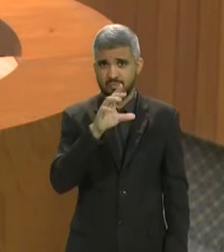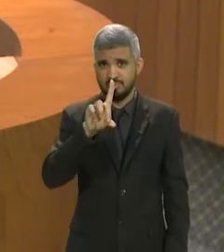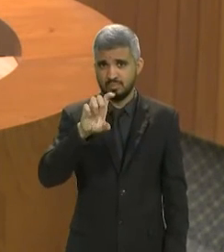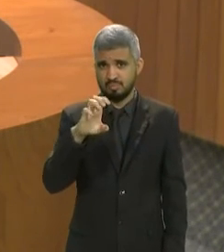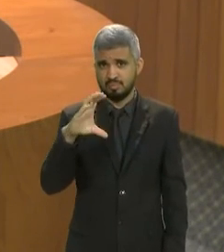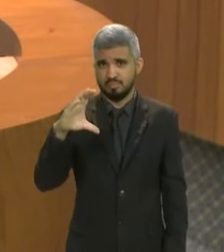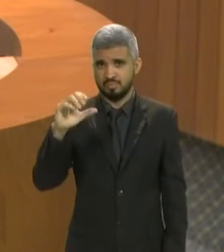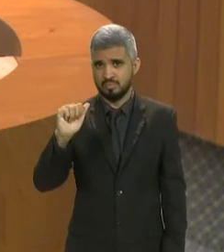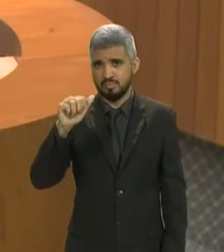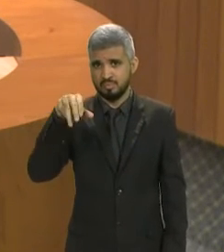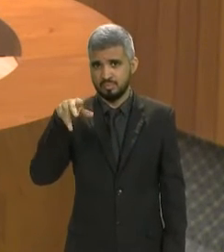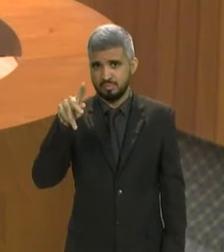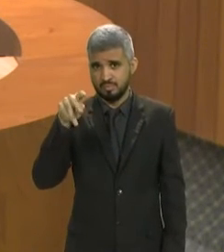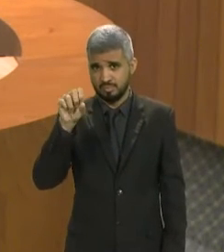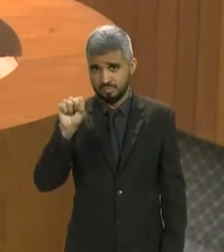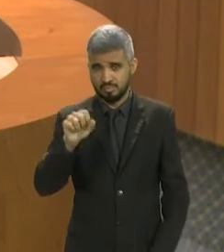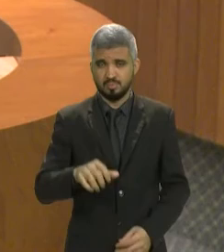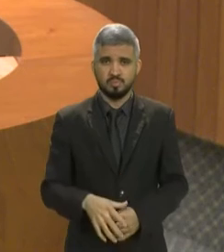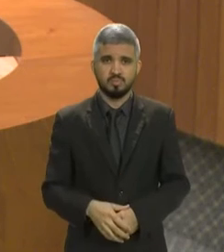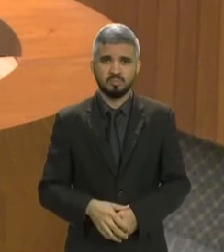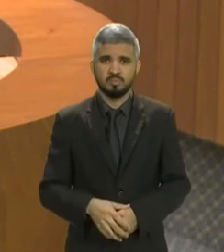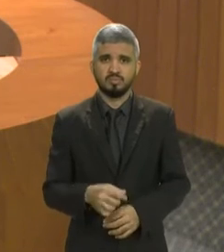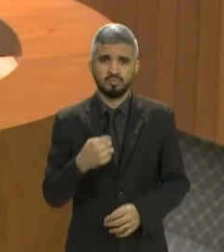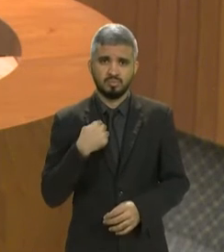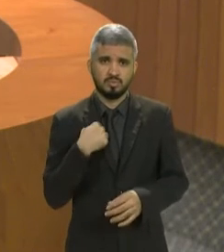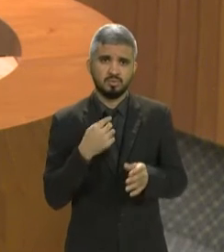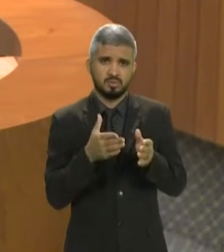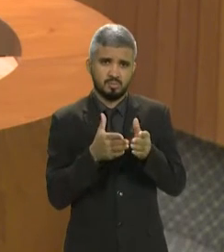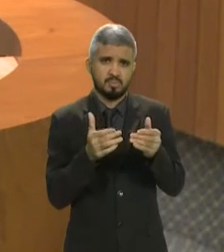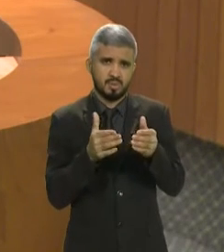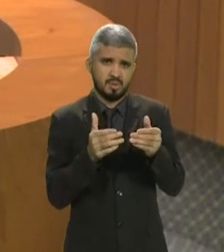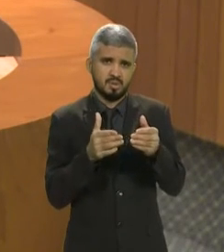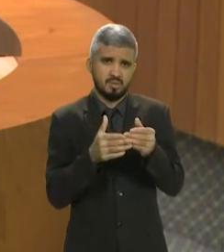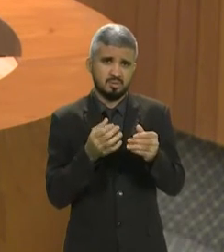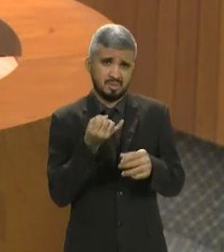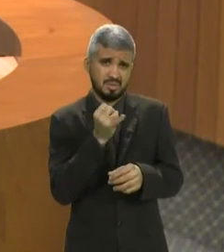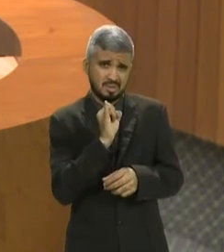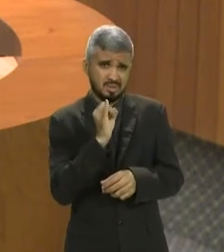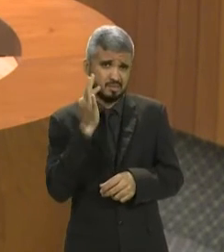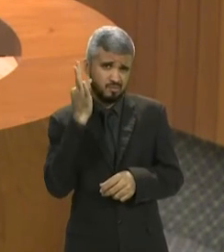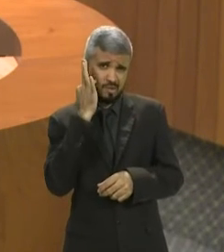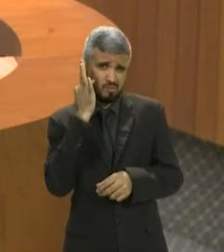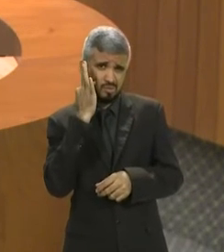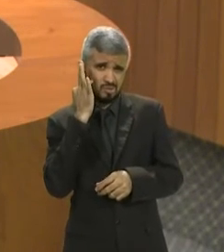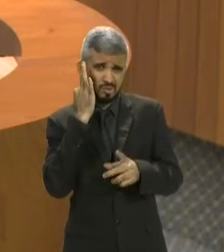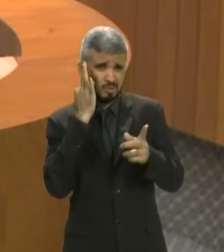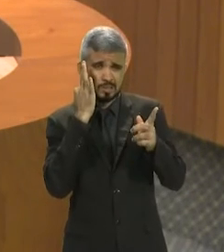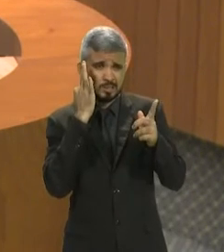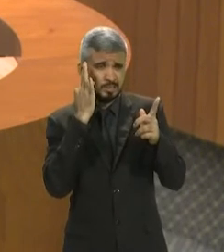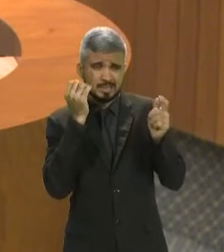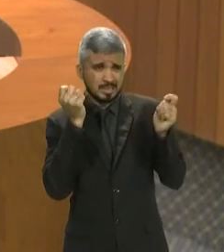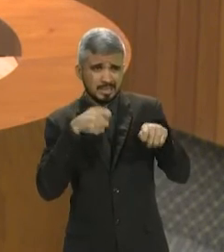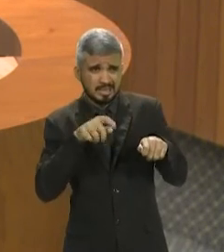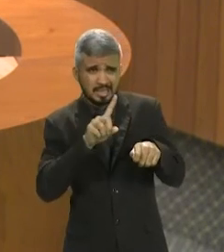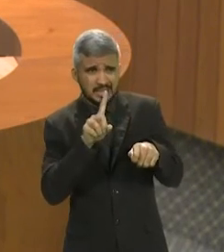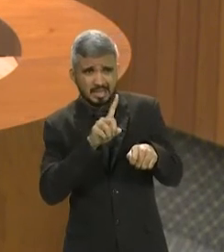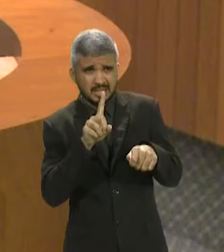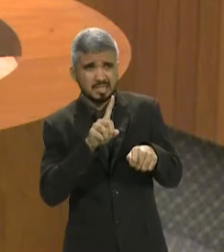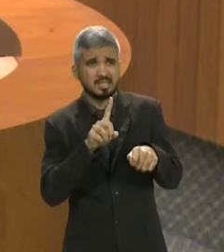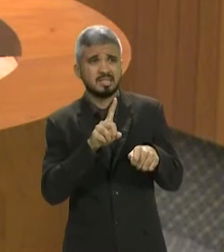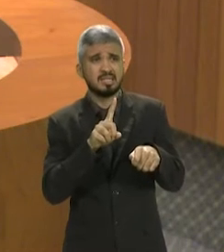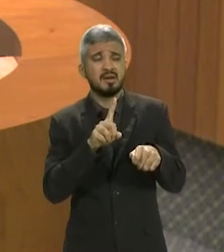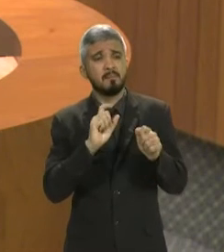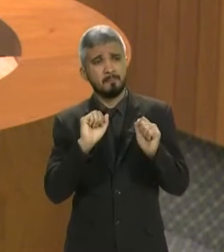puder, nesse governo do governador Flávio Dino, já no governo que vai suceder do nosso amigo e querido